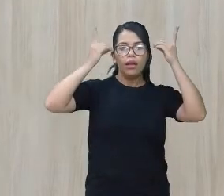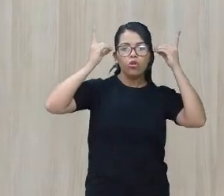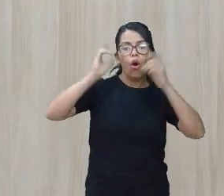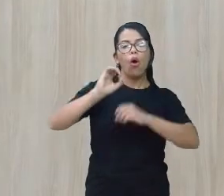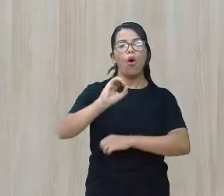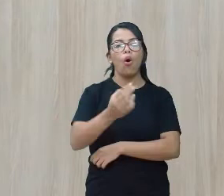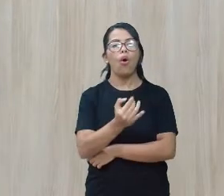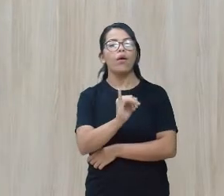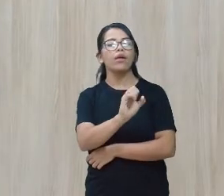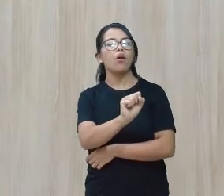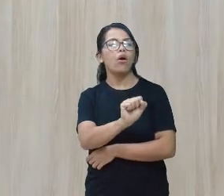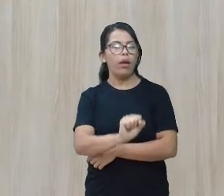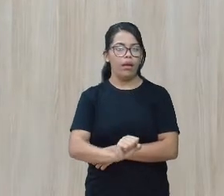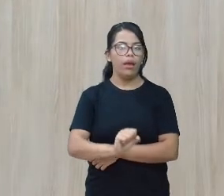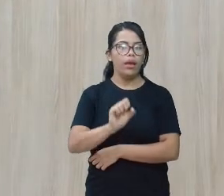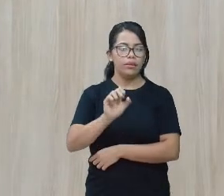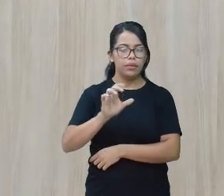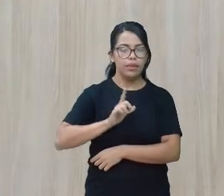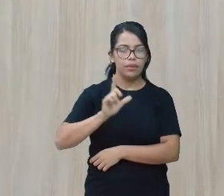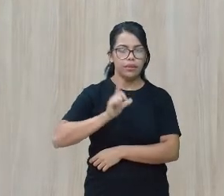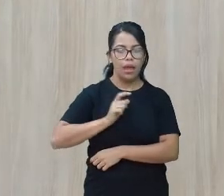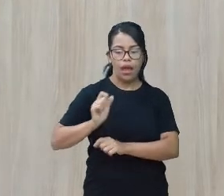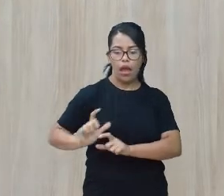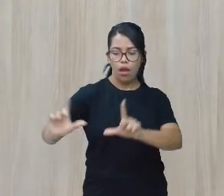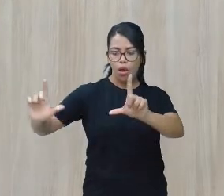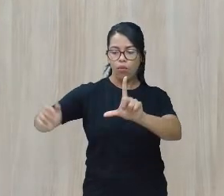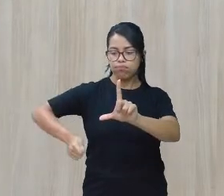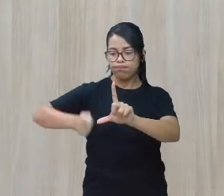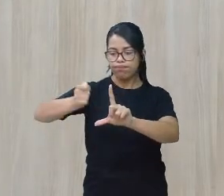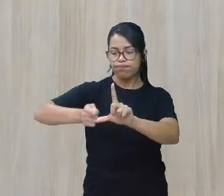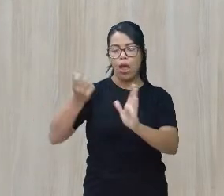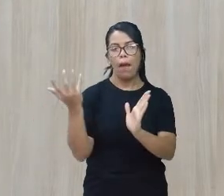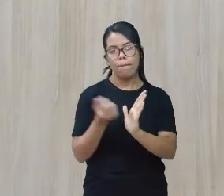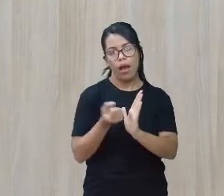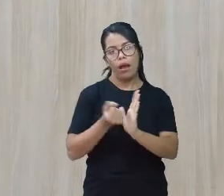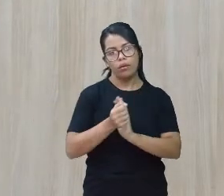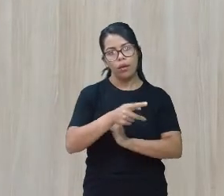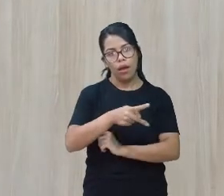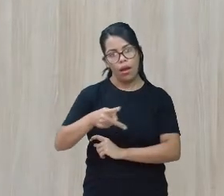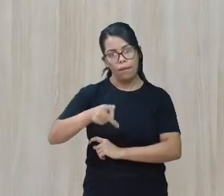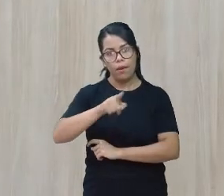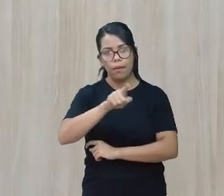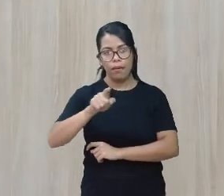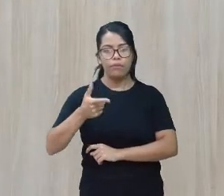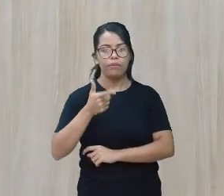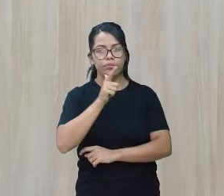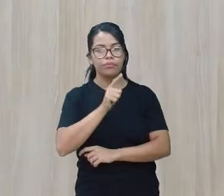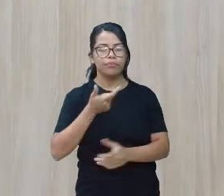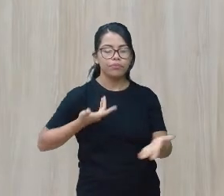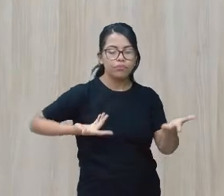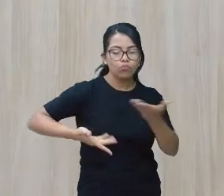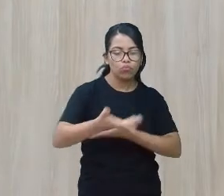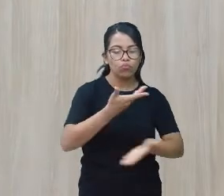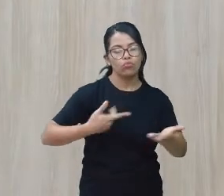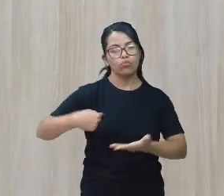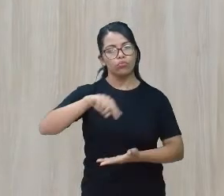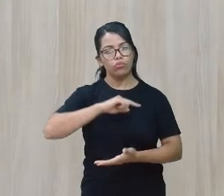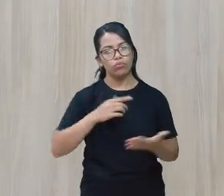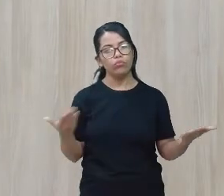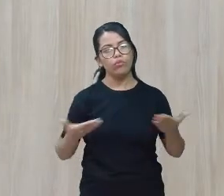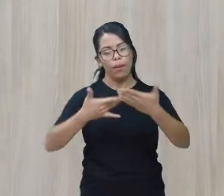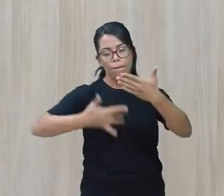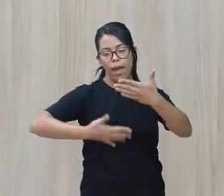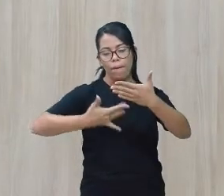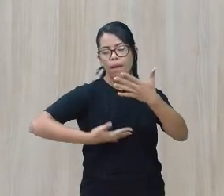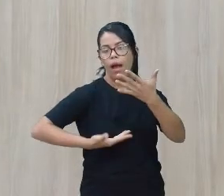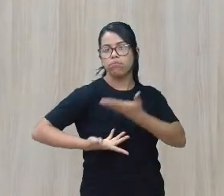está aí o QR Code na nossa telinha, baixa aí o aplicativo para que possamos interagir nesse chat